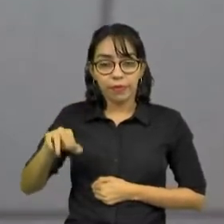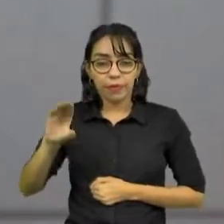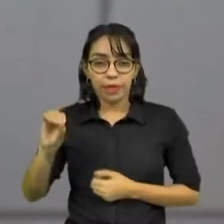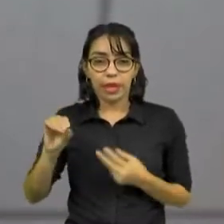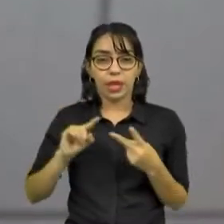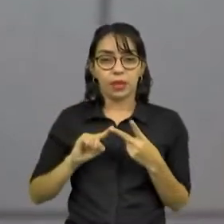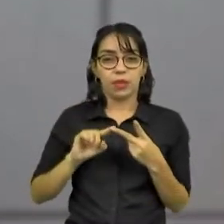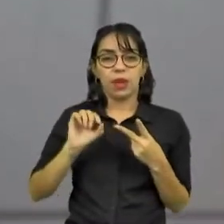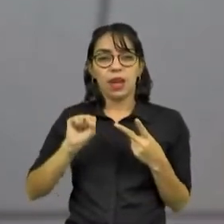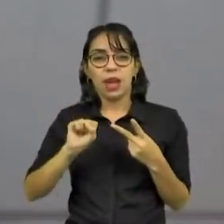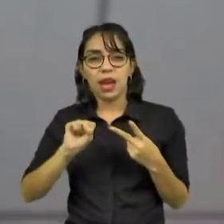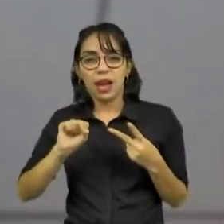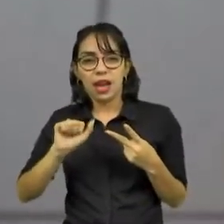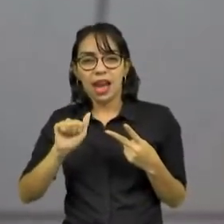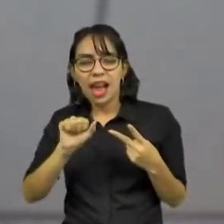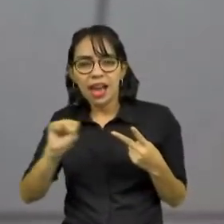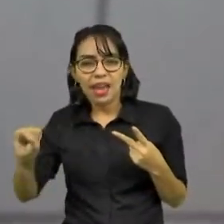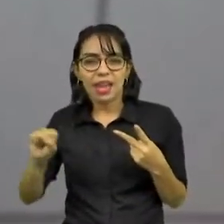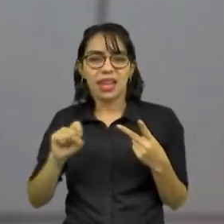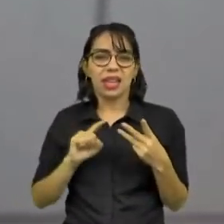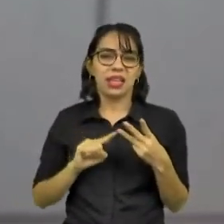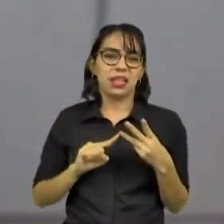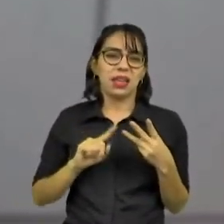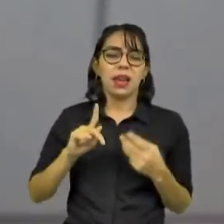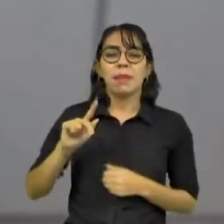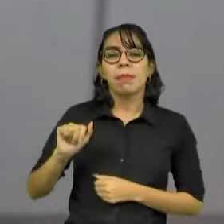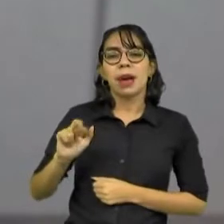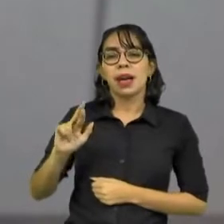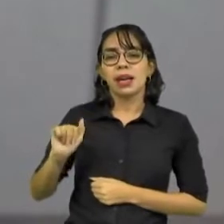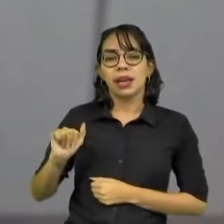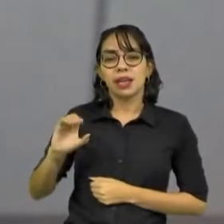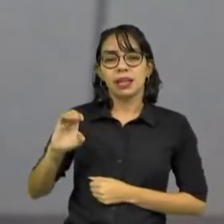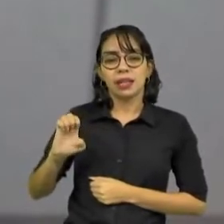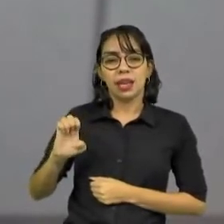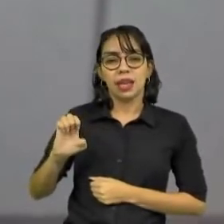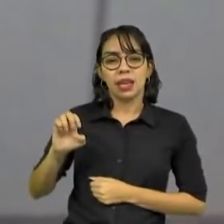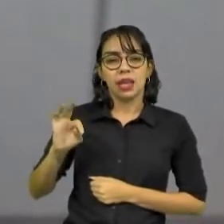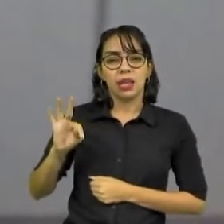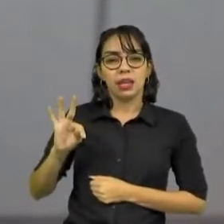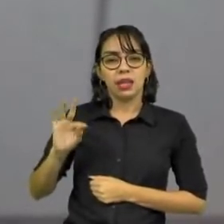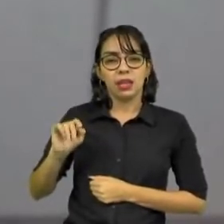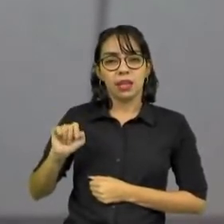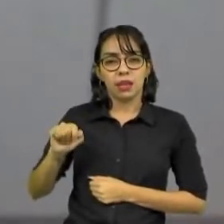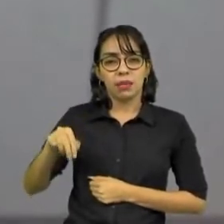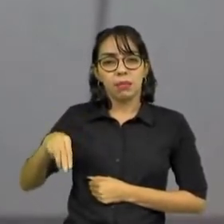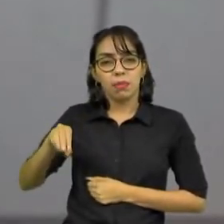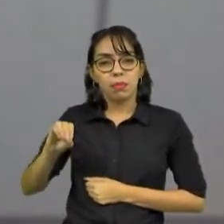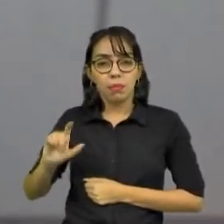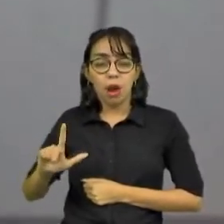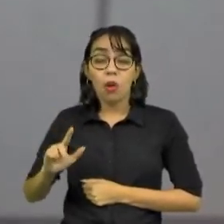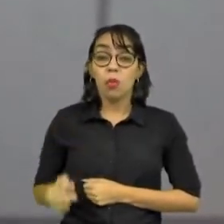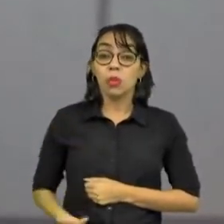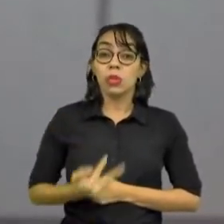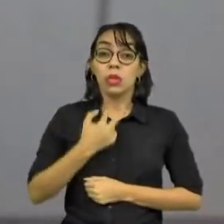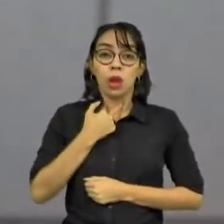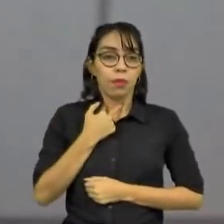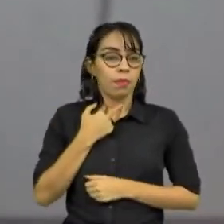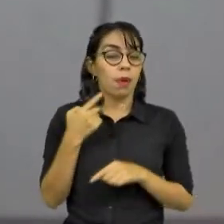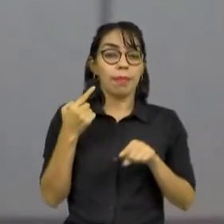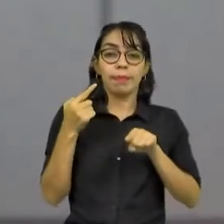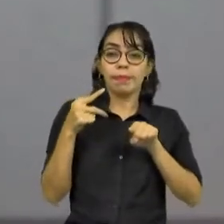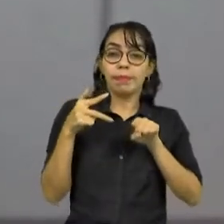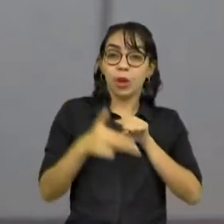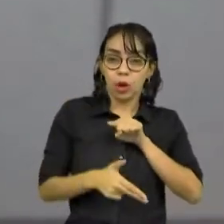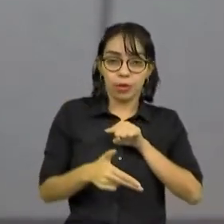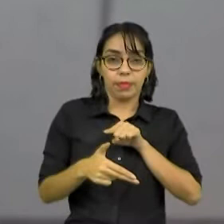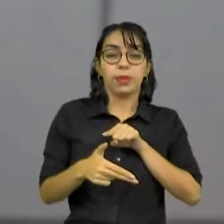Esse tipo de medicamento, paracetamol, né? É completamente proibido. Na verdade, você não deveria dar